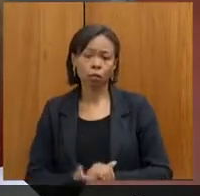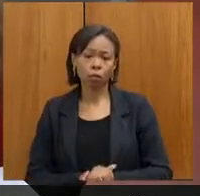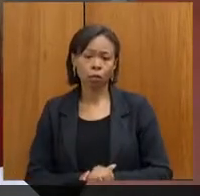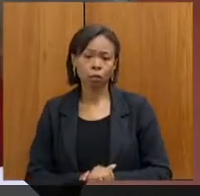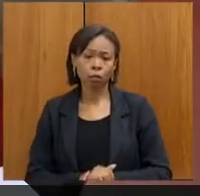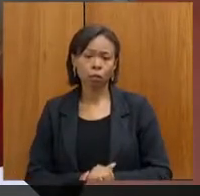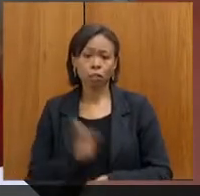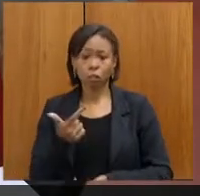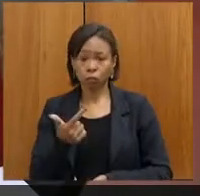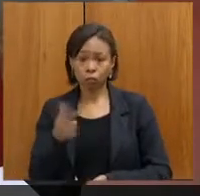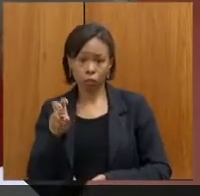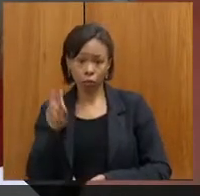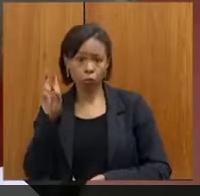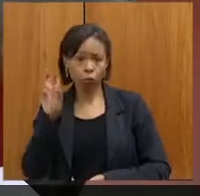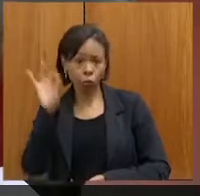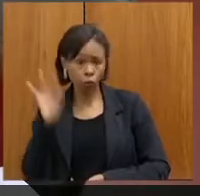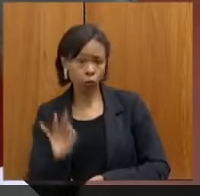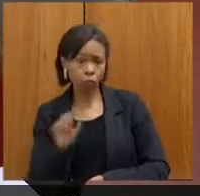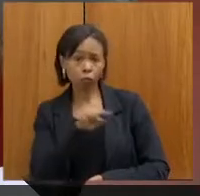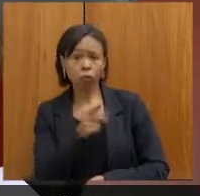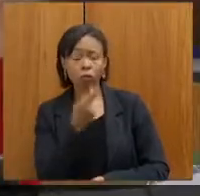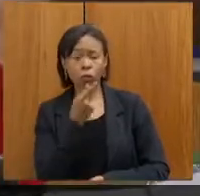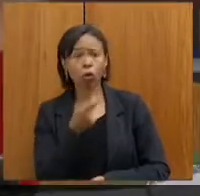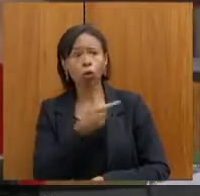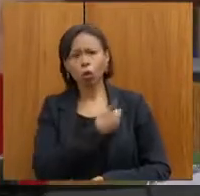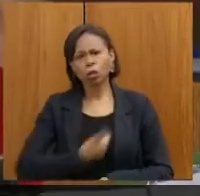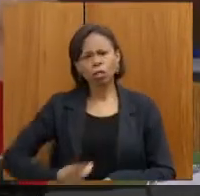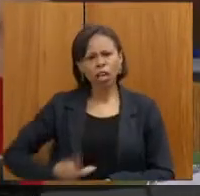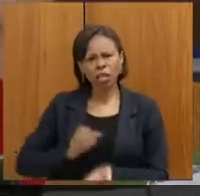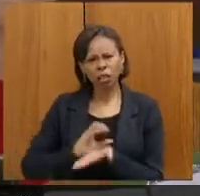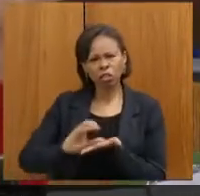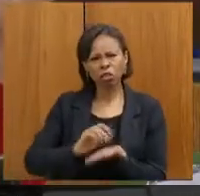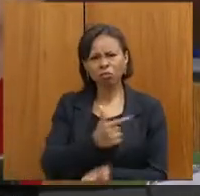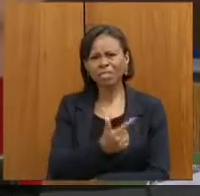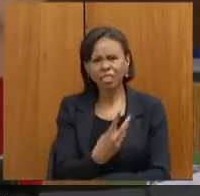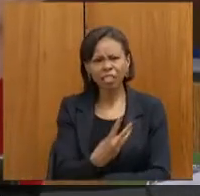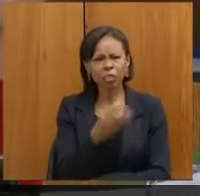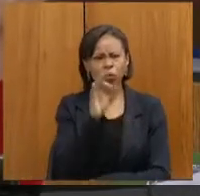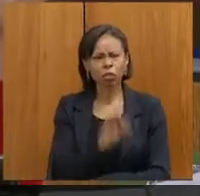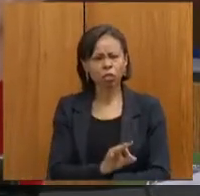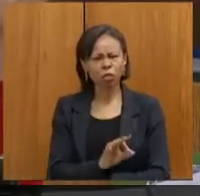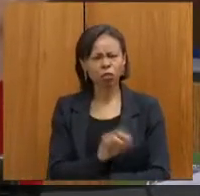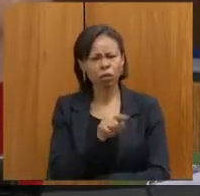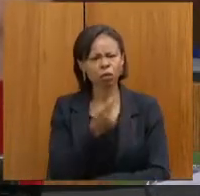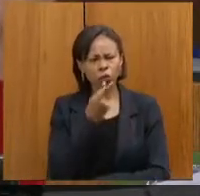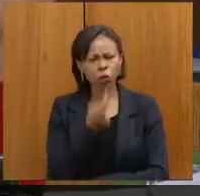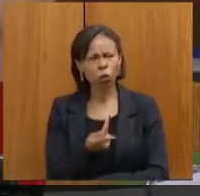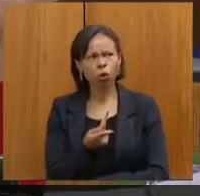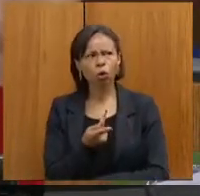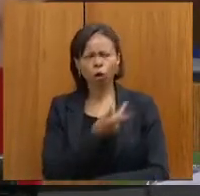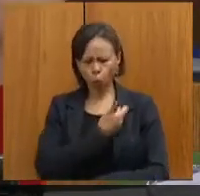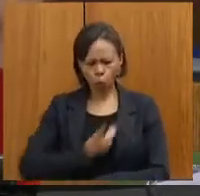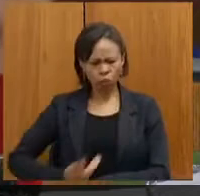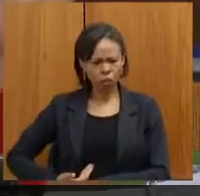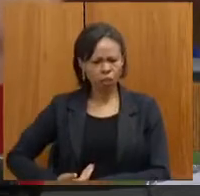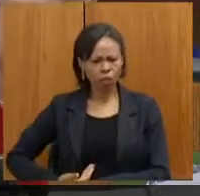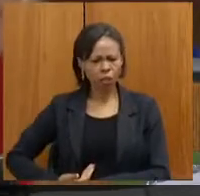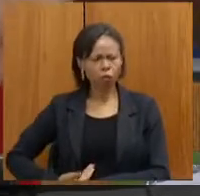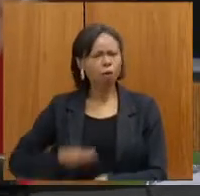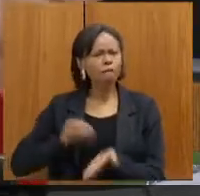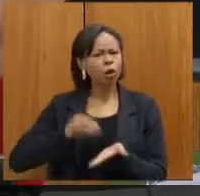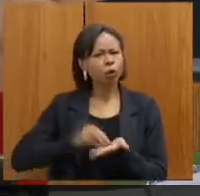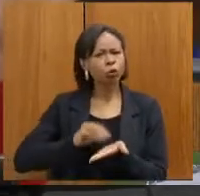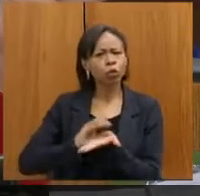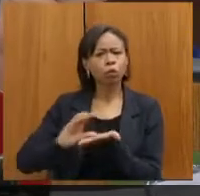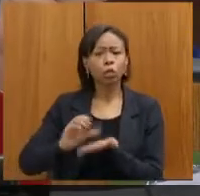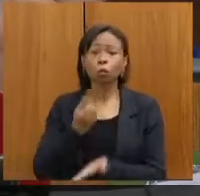de 25 por cento só acabou de dizer que o estado investiu 23 por cento o senhor disse que o Estado então deixou de